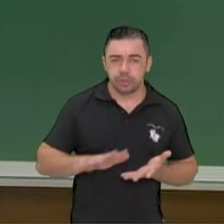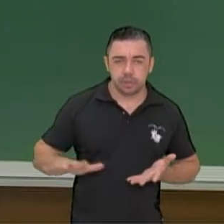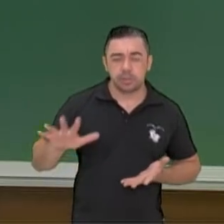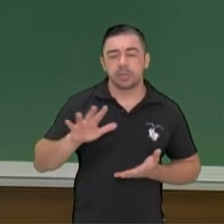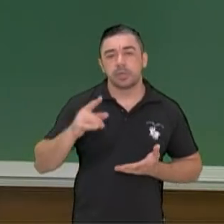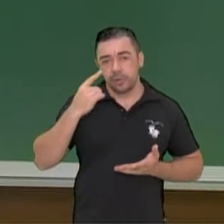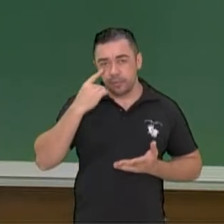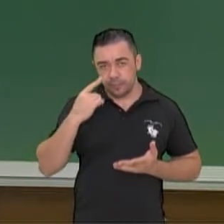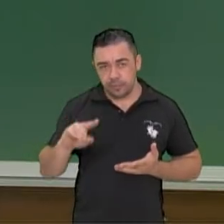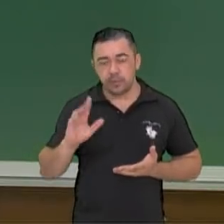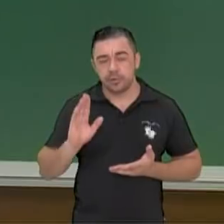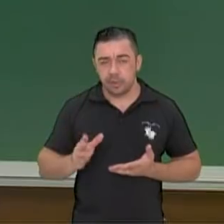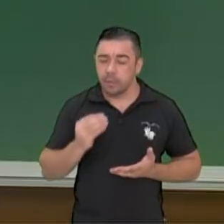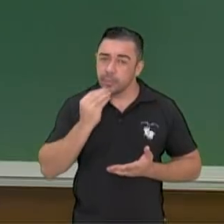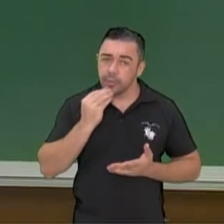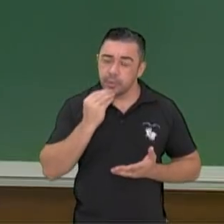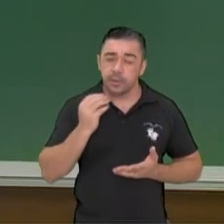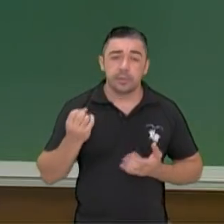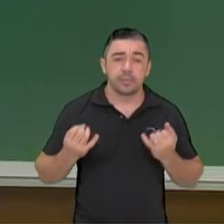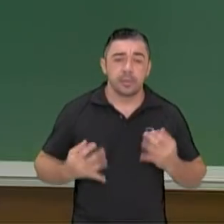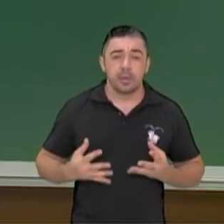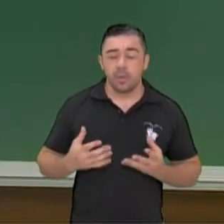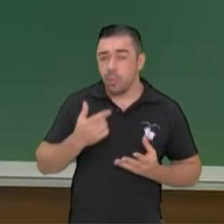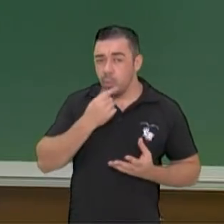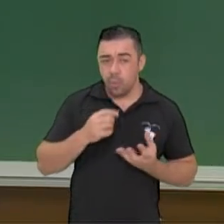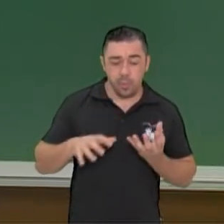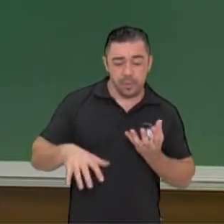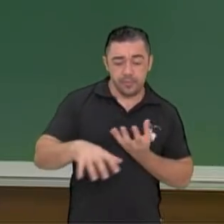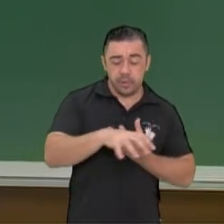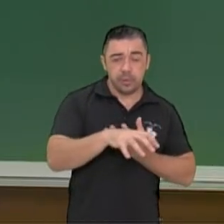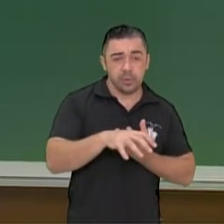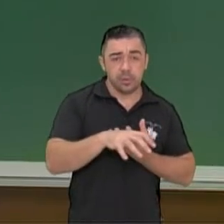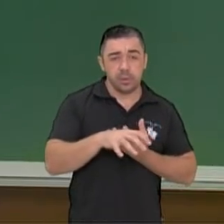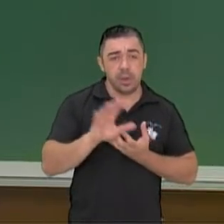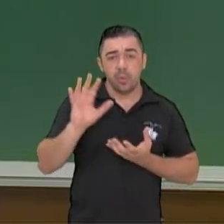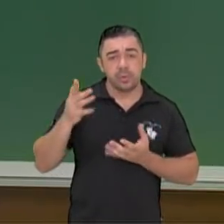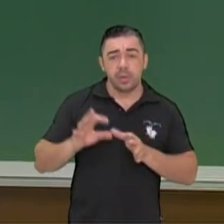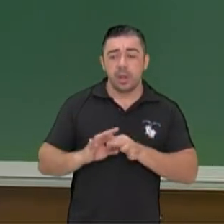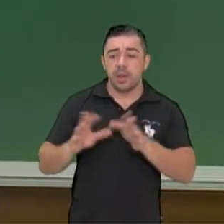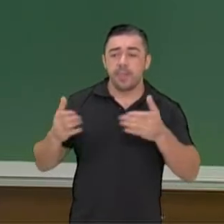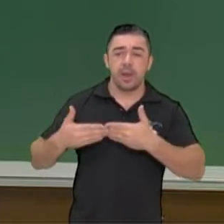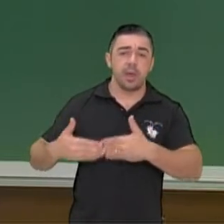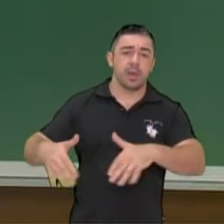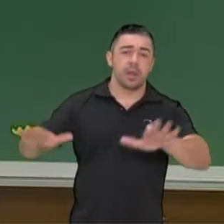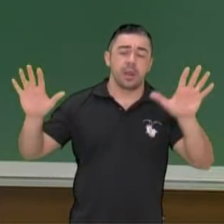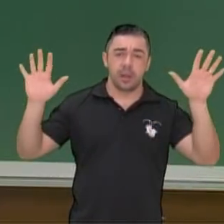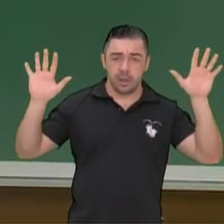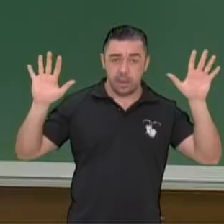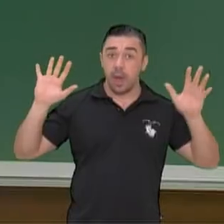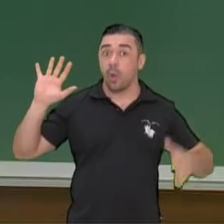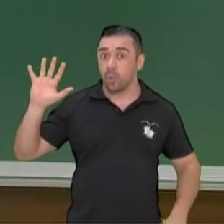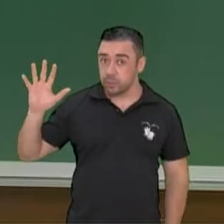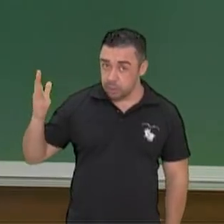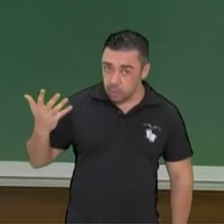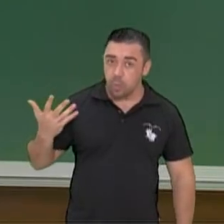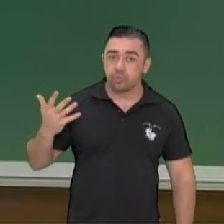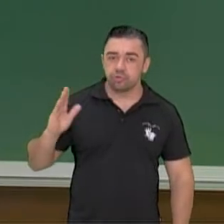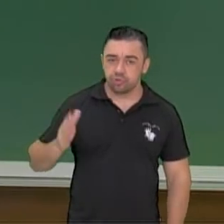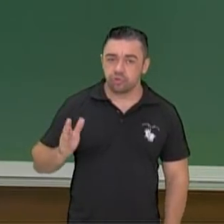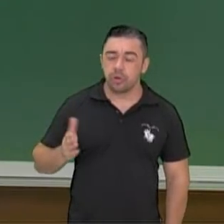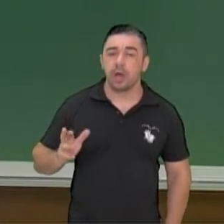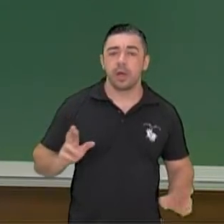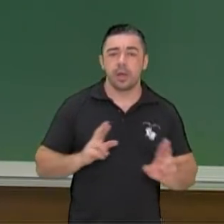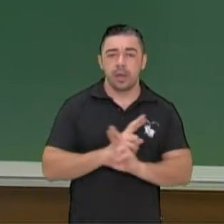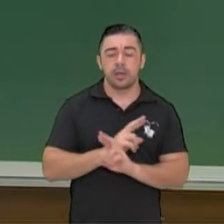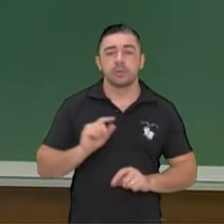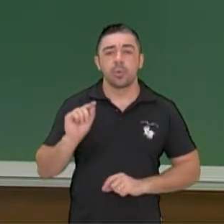ouvi, inclusive, oportunidades que o senhor feudal simplesmente aconteceu dele liberar todos. Aconteceu em situações relacionadas,